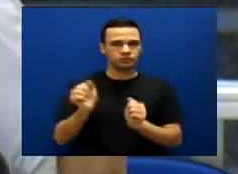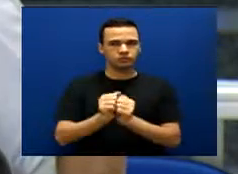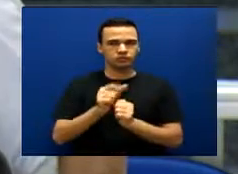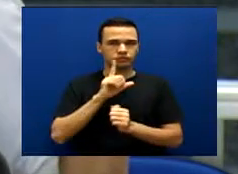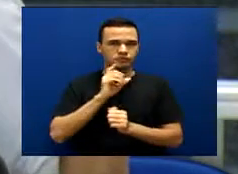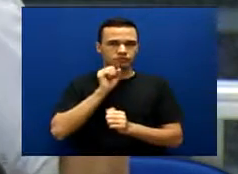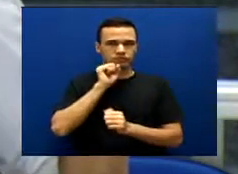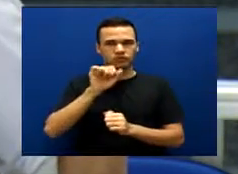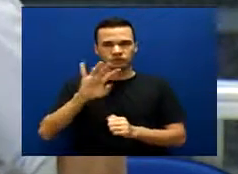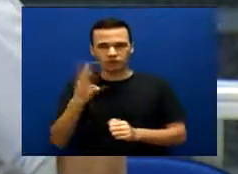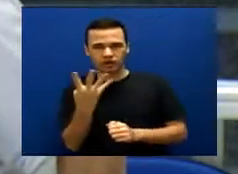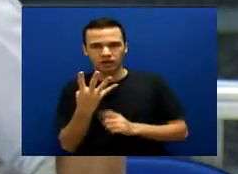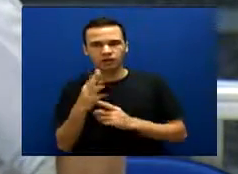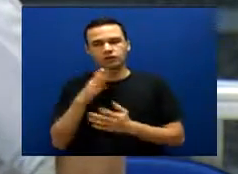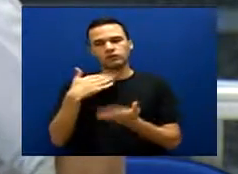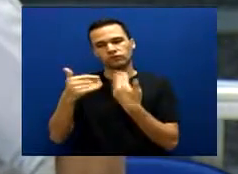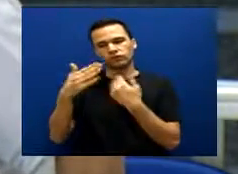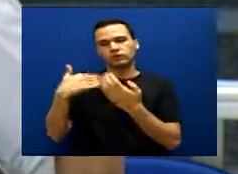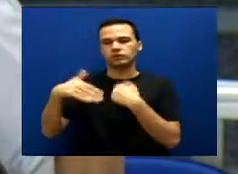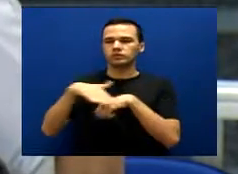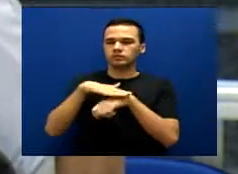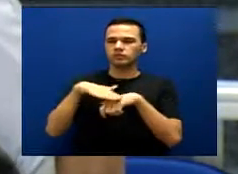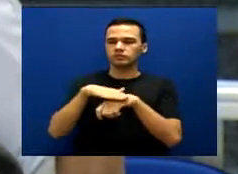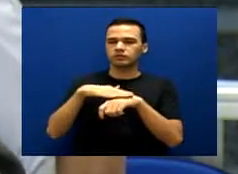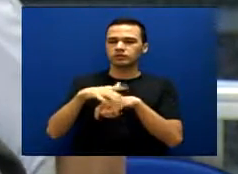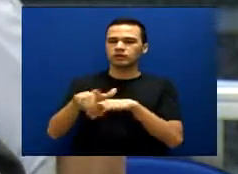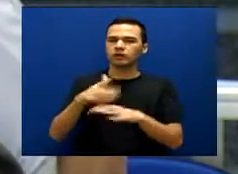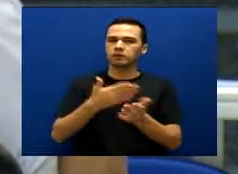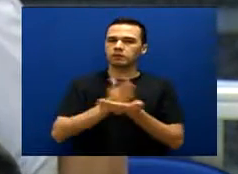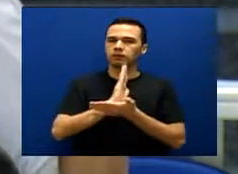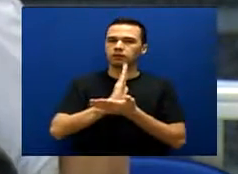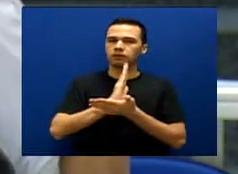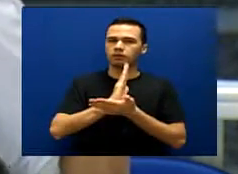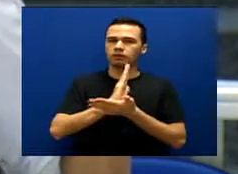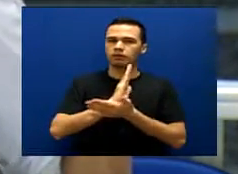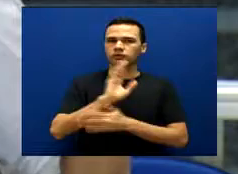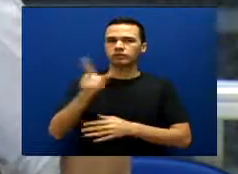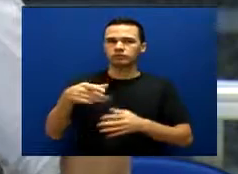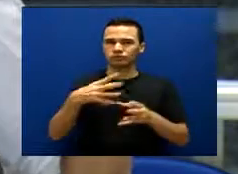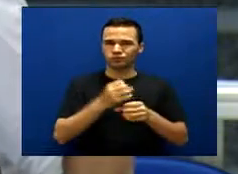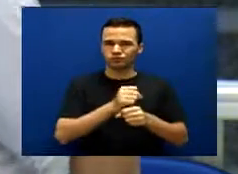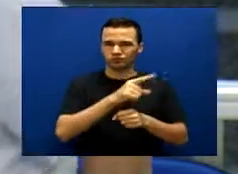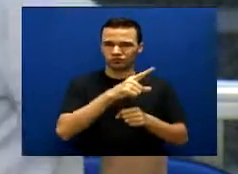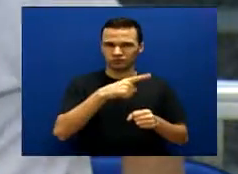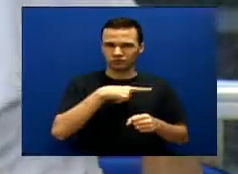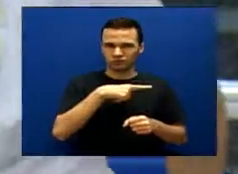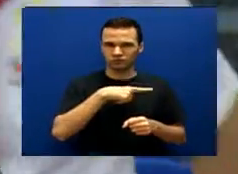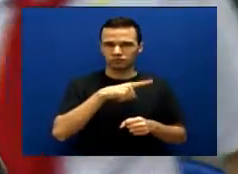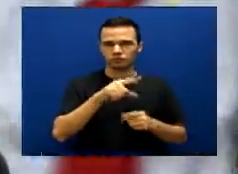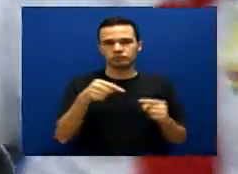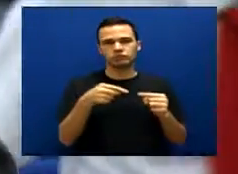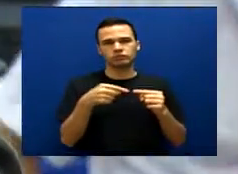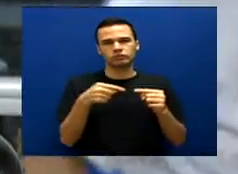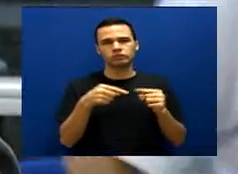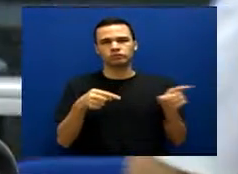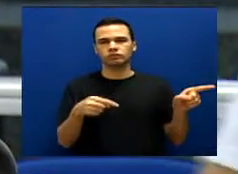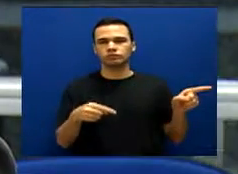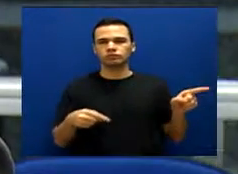também, para discutirmos e aprovamos o kit no sentido